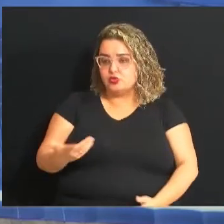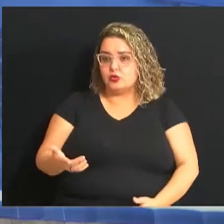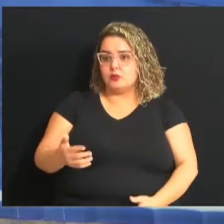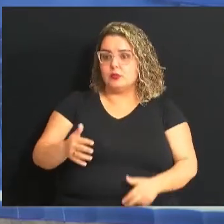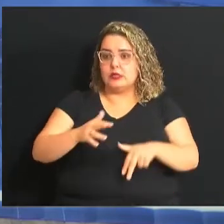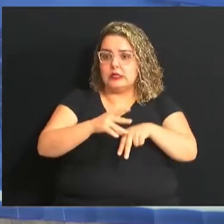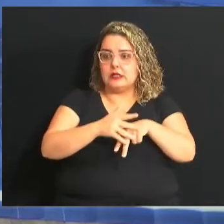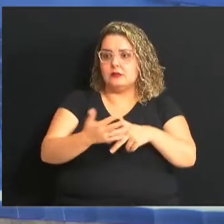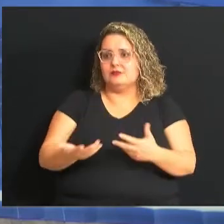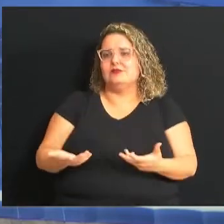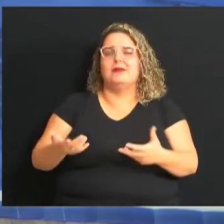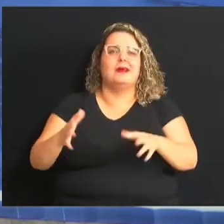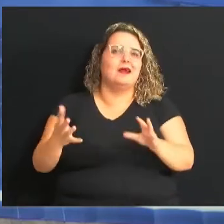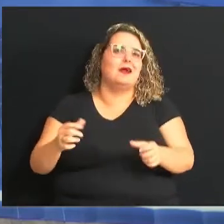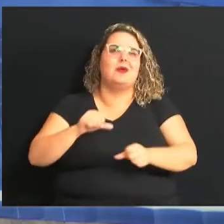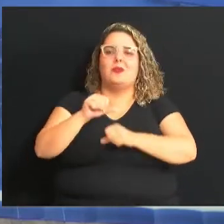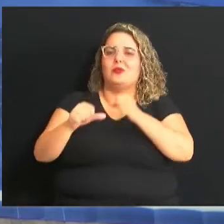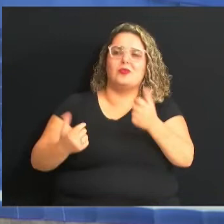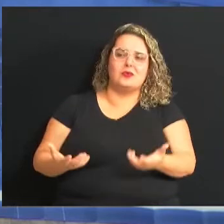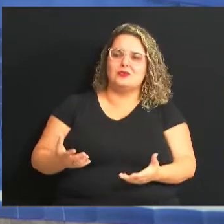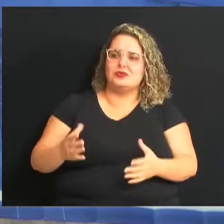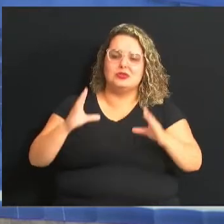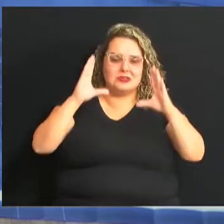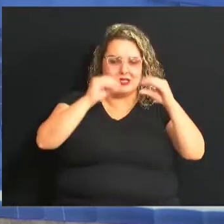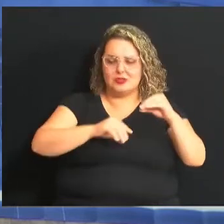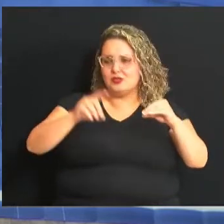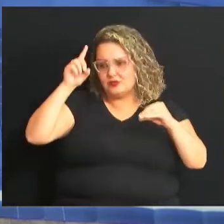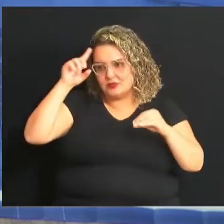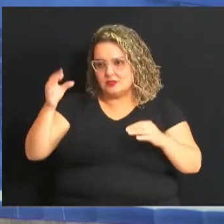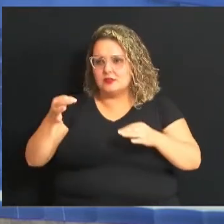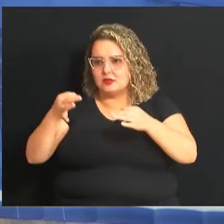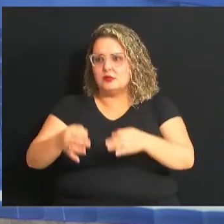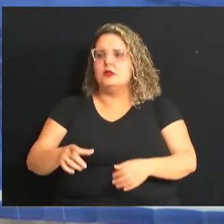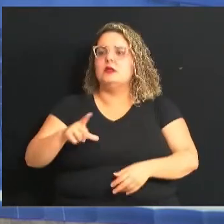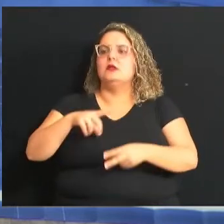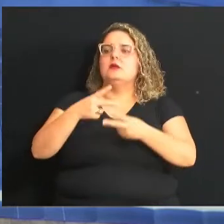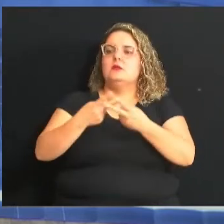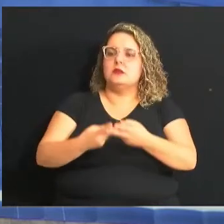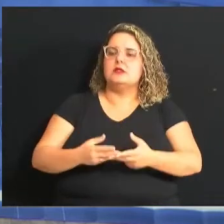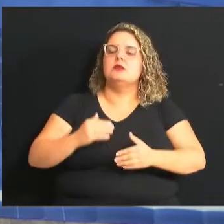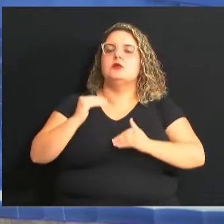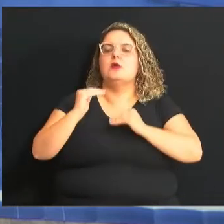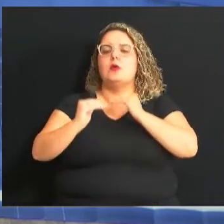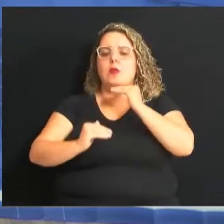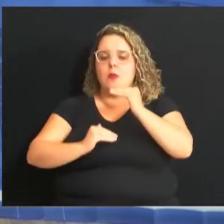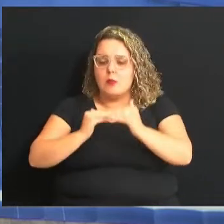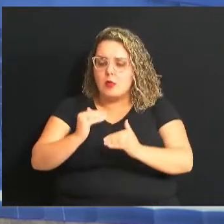adianta querer que a pessoa mude radicalmente, não vai dar certo. Tem que ter paciência, com calma.